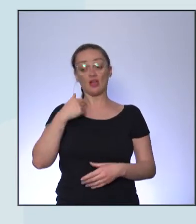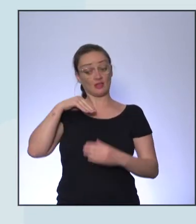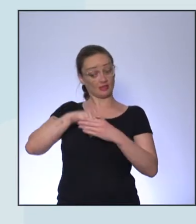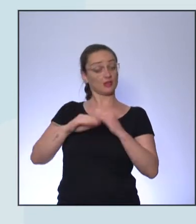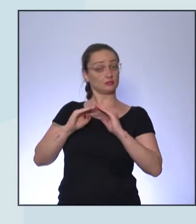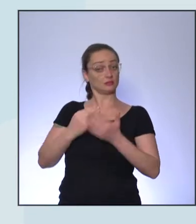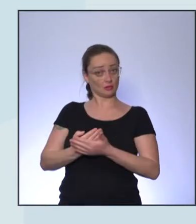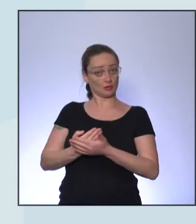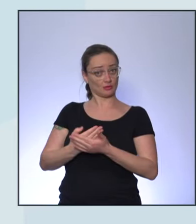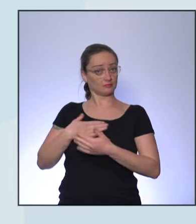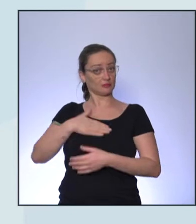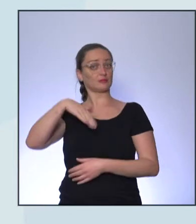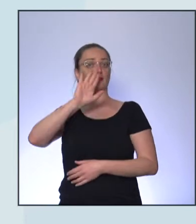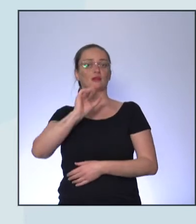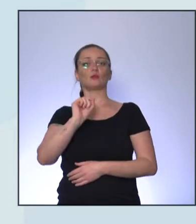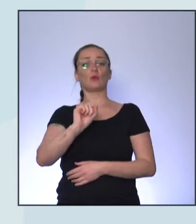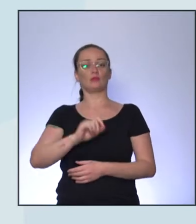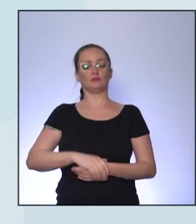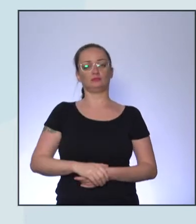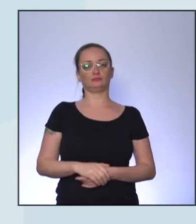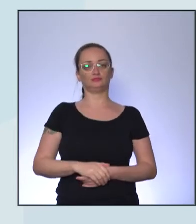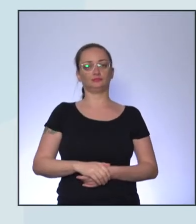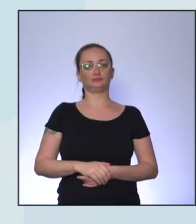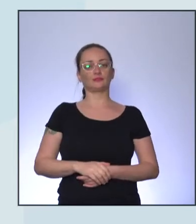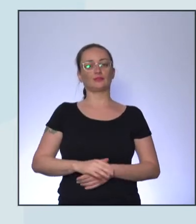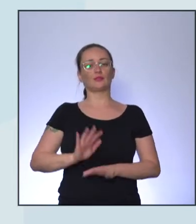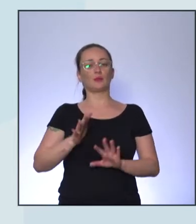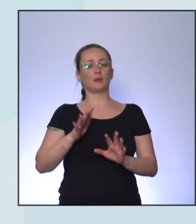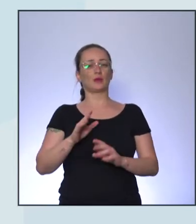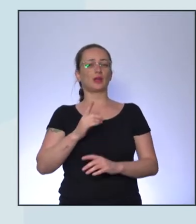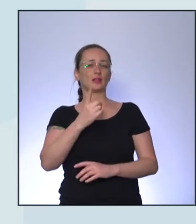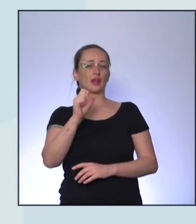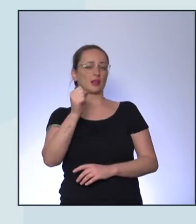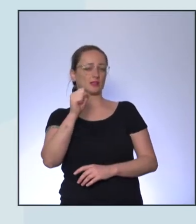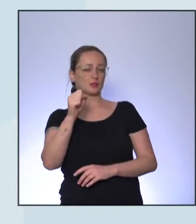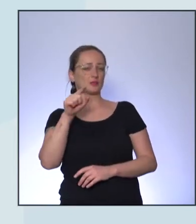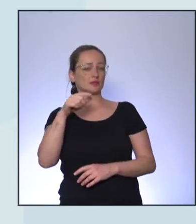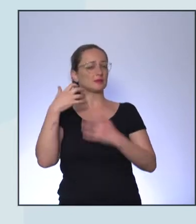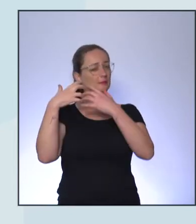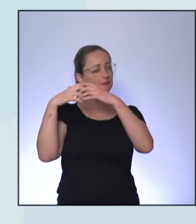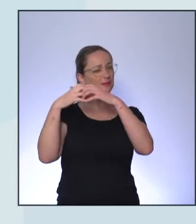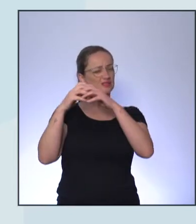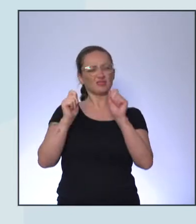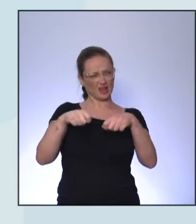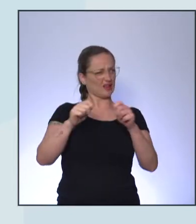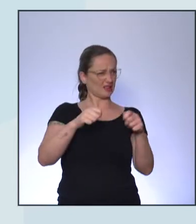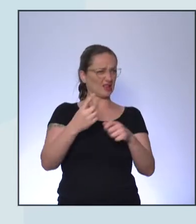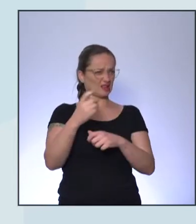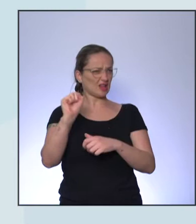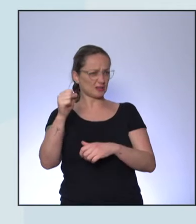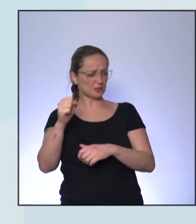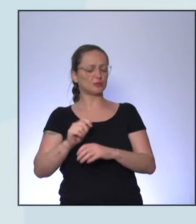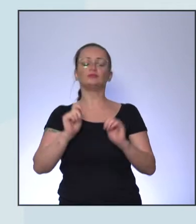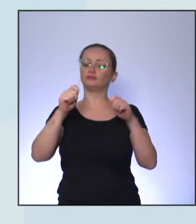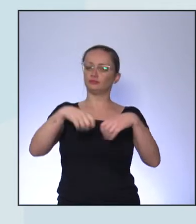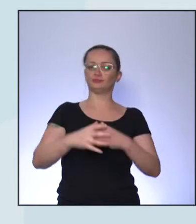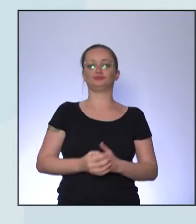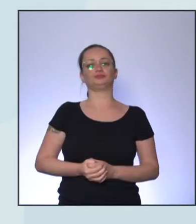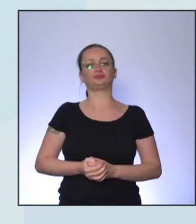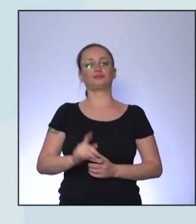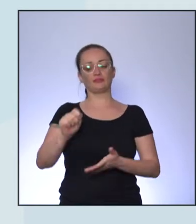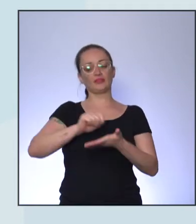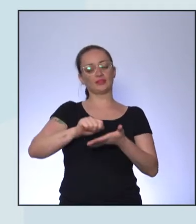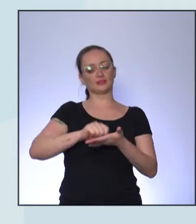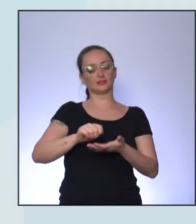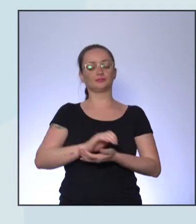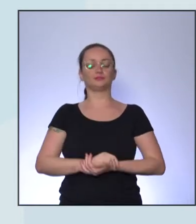desses componentes curriculares. Vou dar uns 10 segundinhos, acho que dá, né? Uns 10 segundinhos, acho que dá para vocês